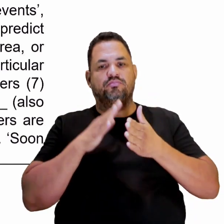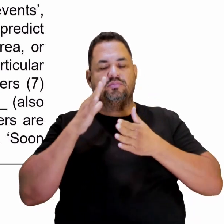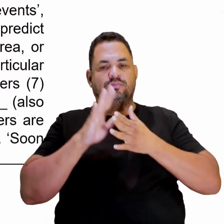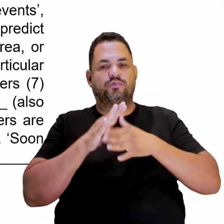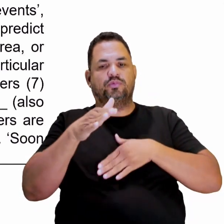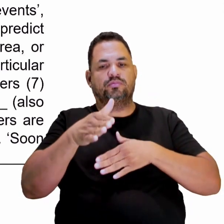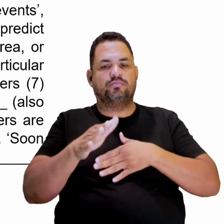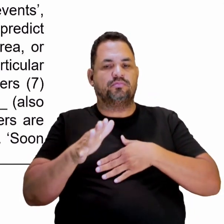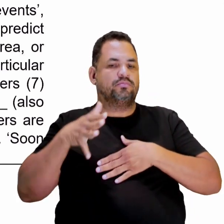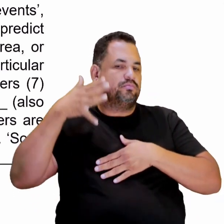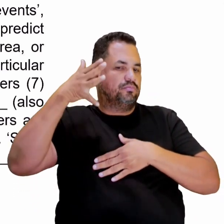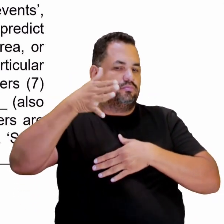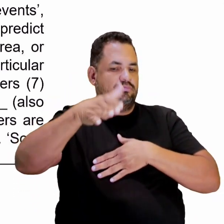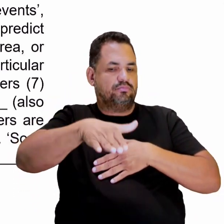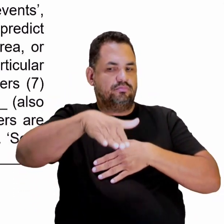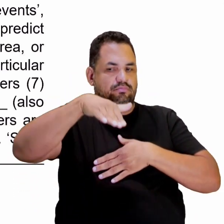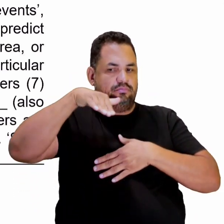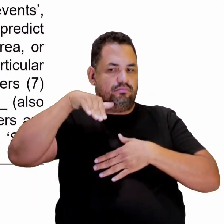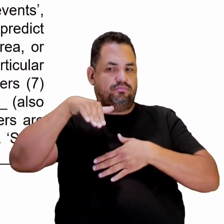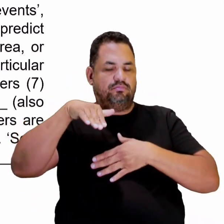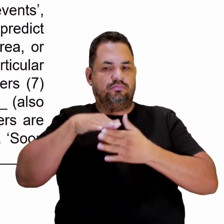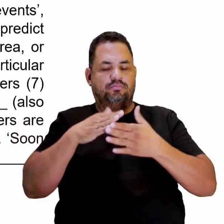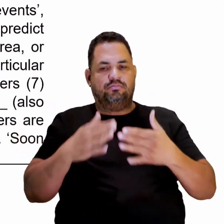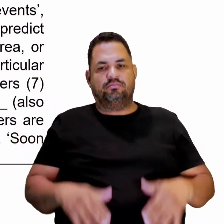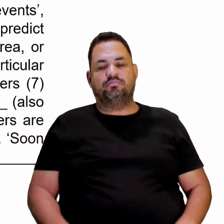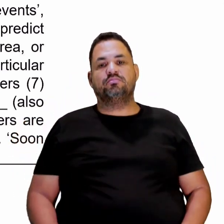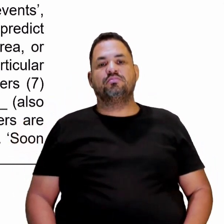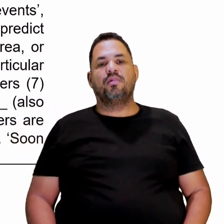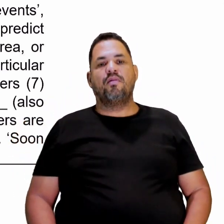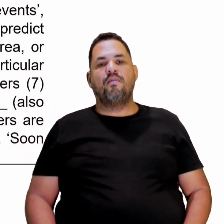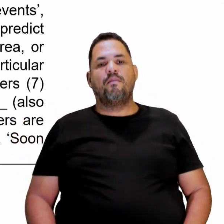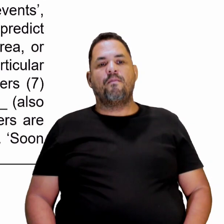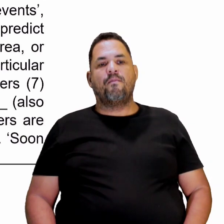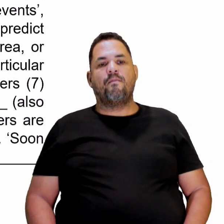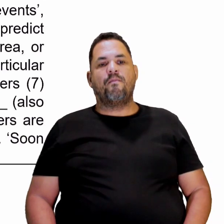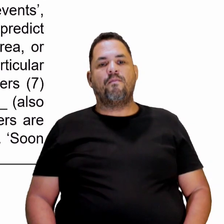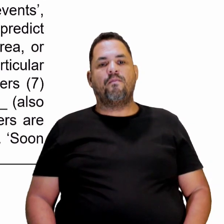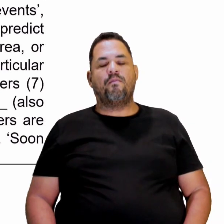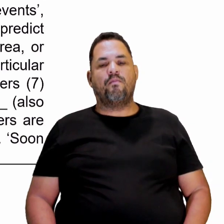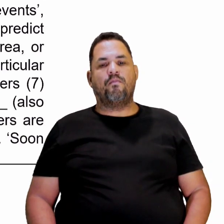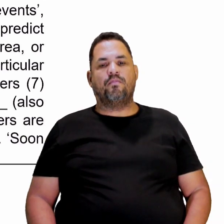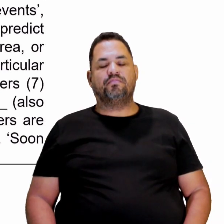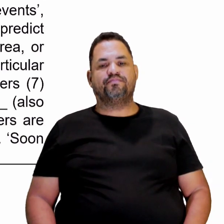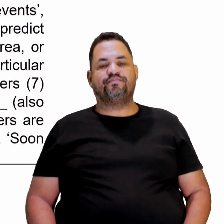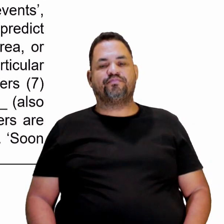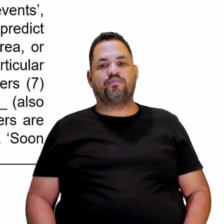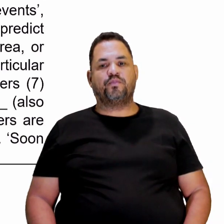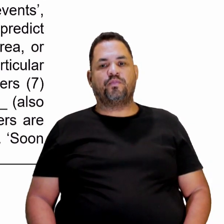next week to describe the computers which he calls Computer Future,